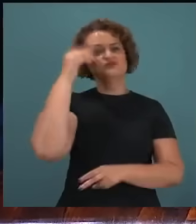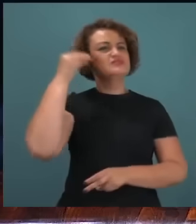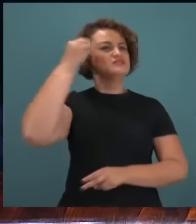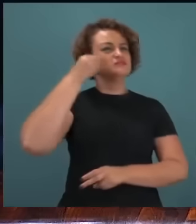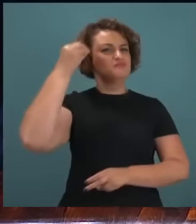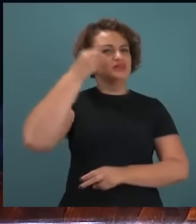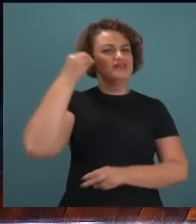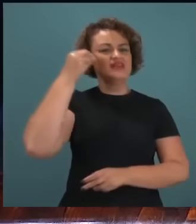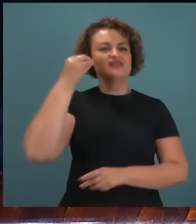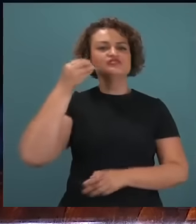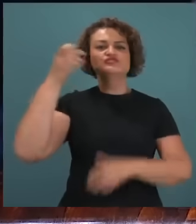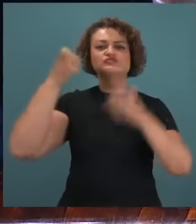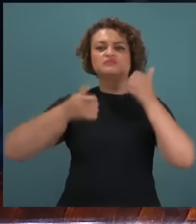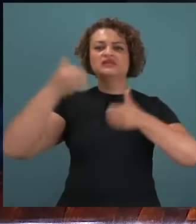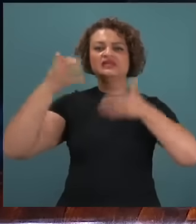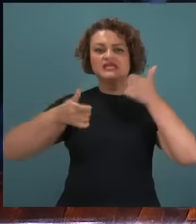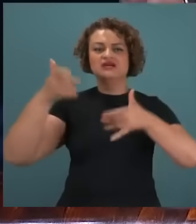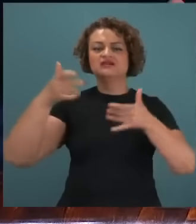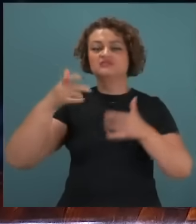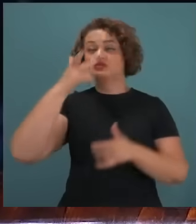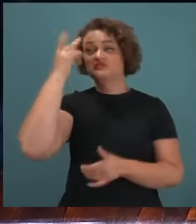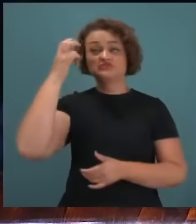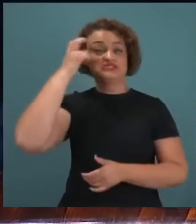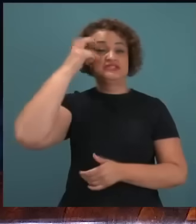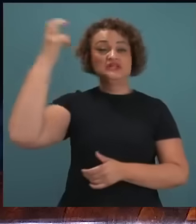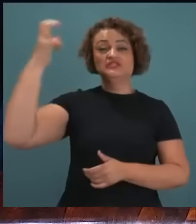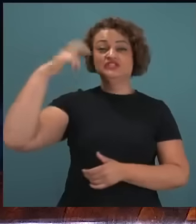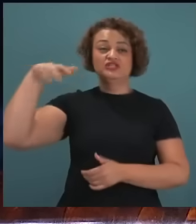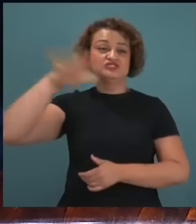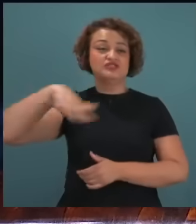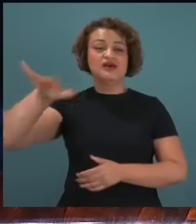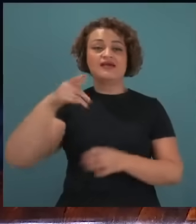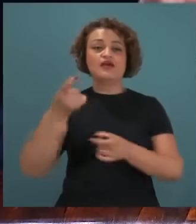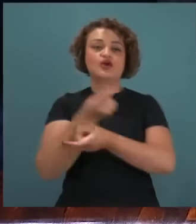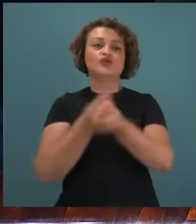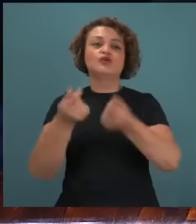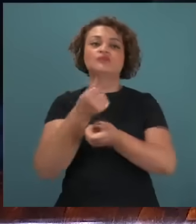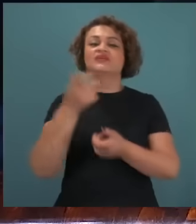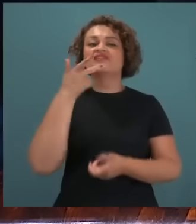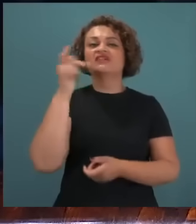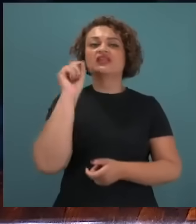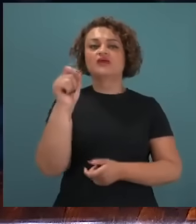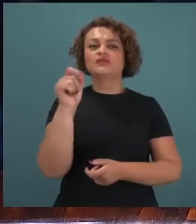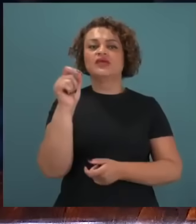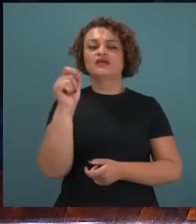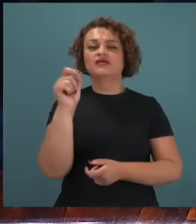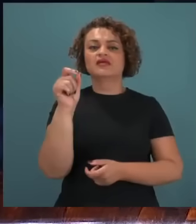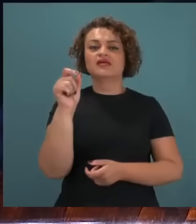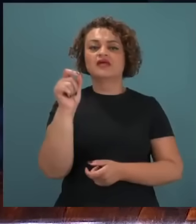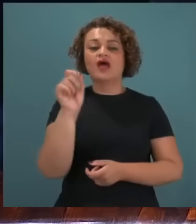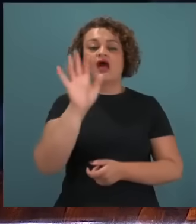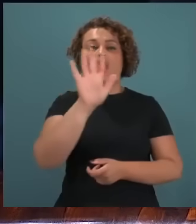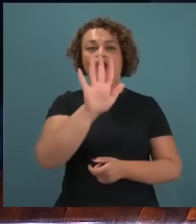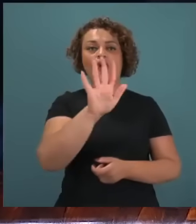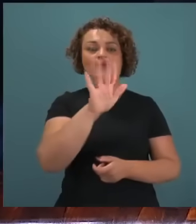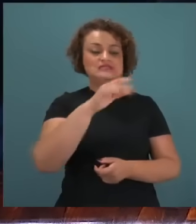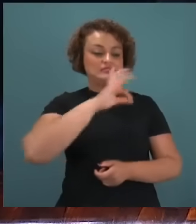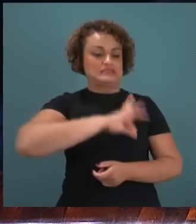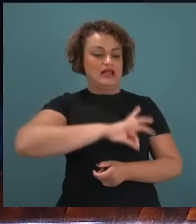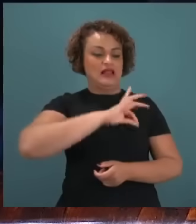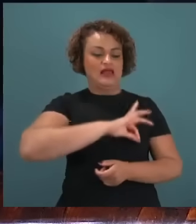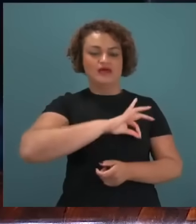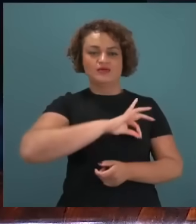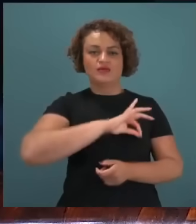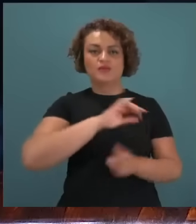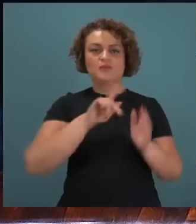especialistas, ditos gênios da economia, falarem em congelar o salário